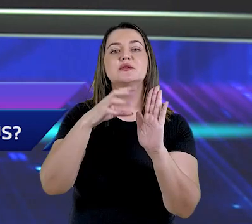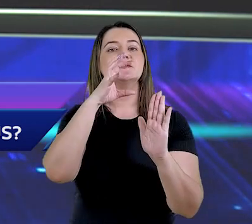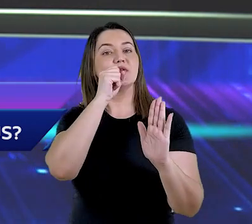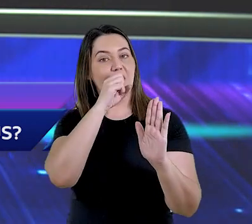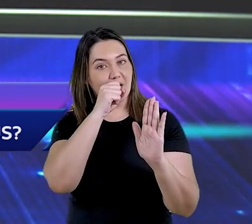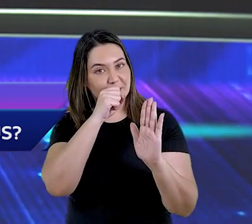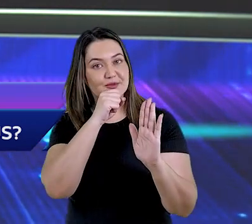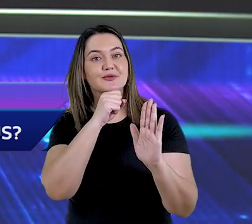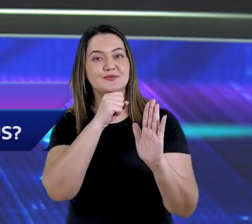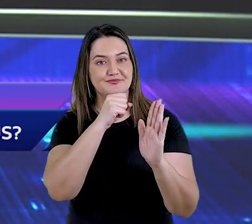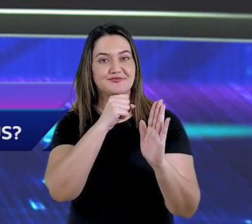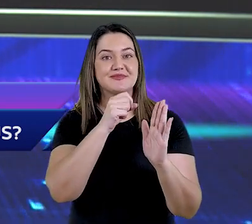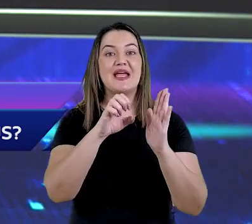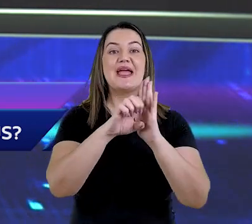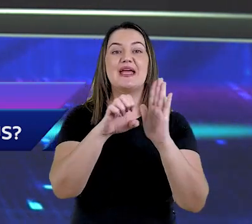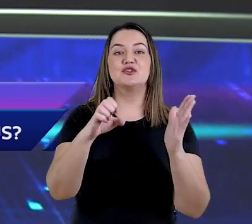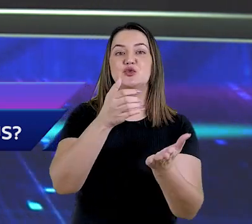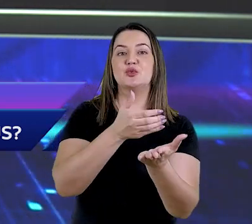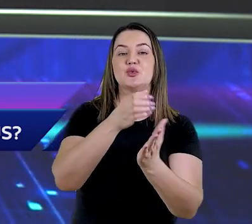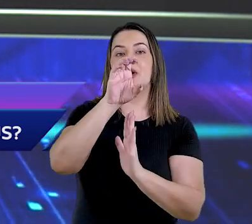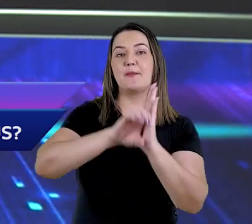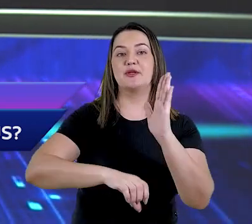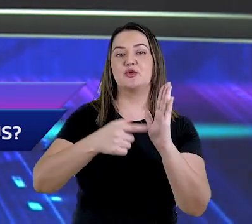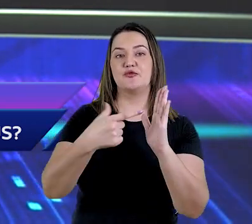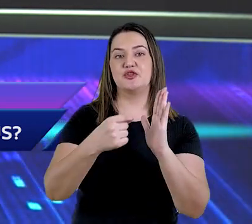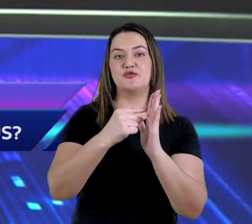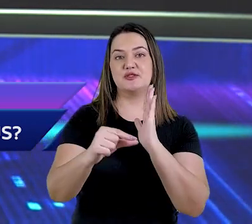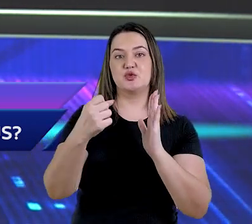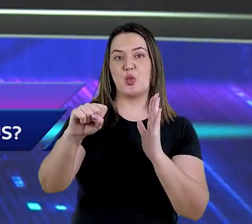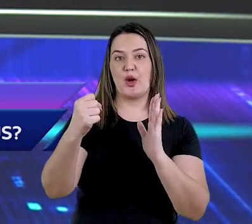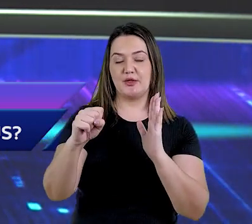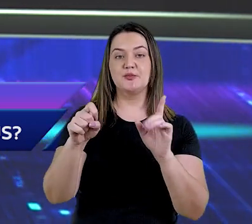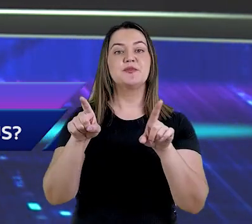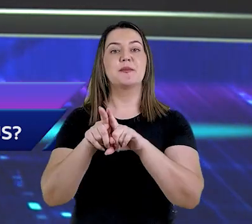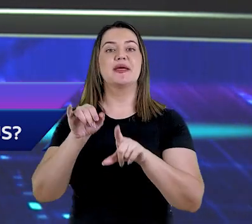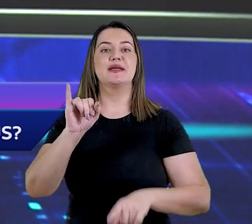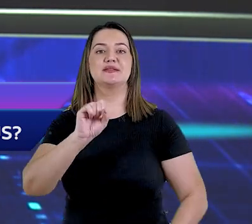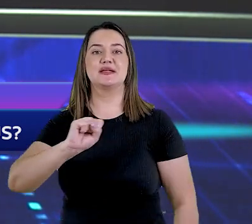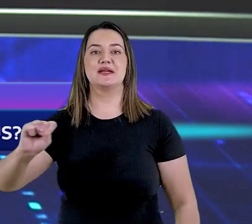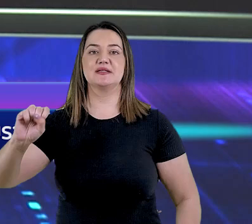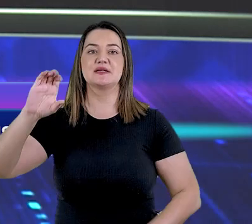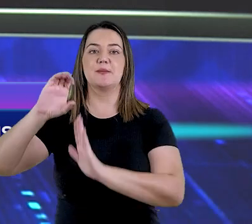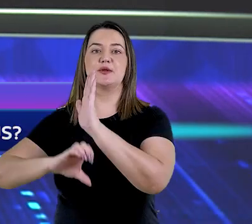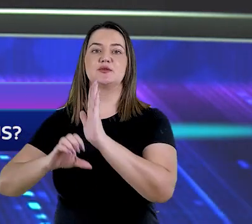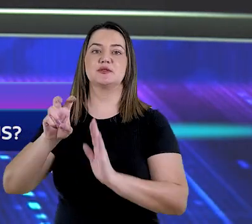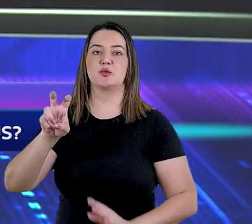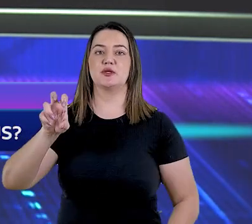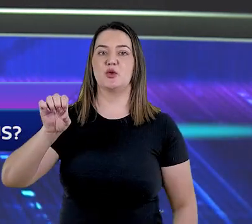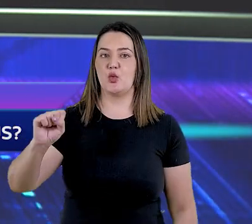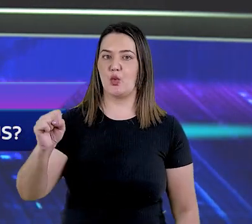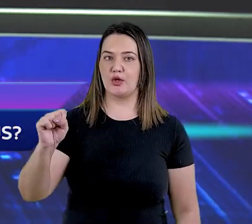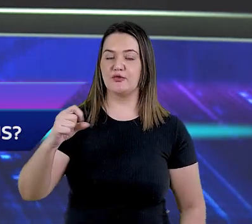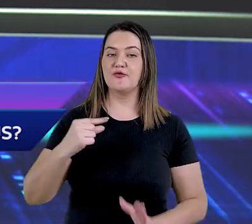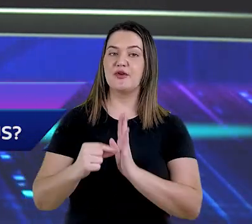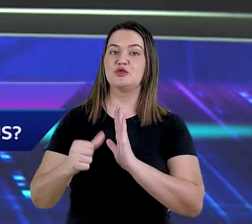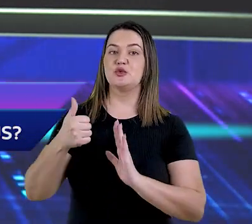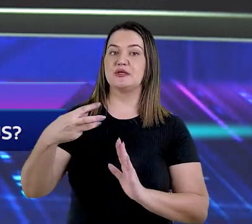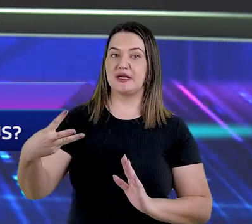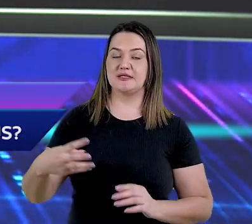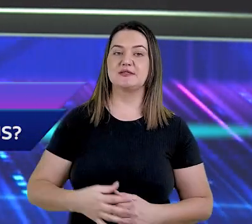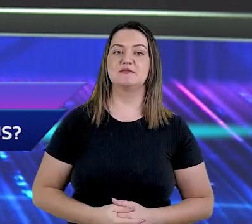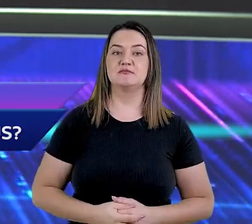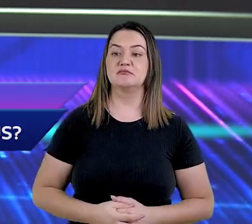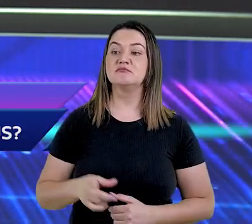Êxodo, no capítulo 20, no versículo 8, em Isaías, capítulo 58, versículo 13. É a igreja que não